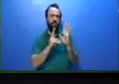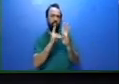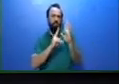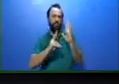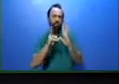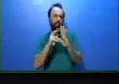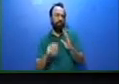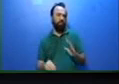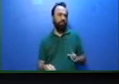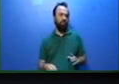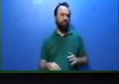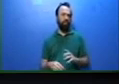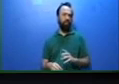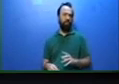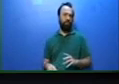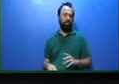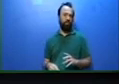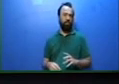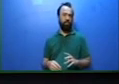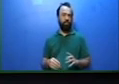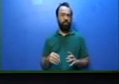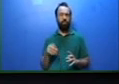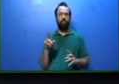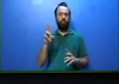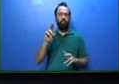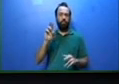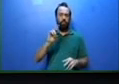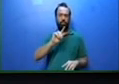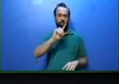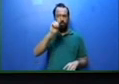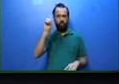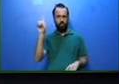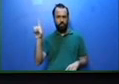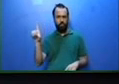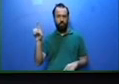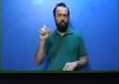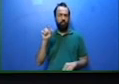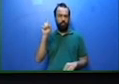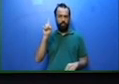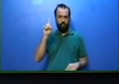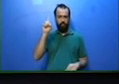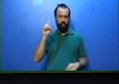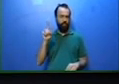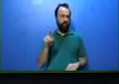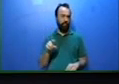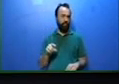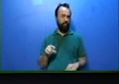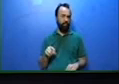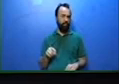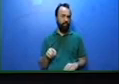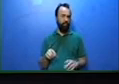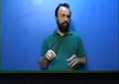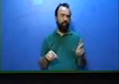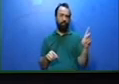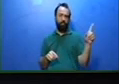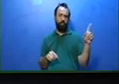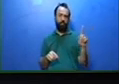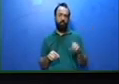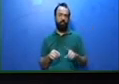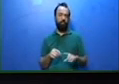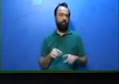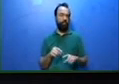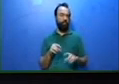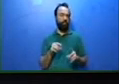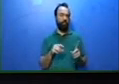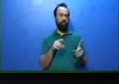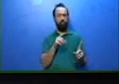de imagem dessa tirinha? Aqui está a data, né? Sábado 13 de abril de 2013. Laerte, Lola e